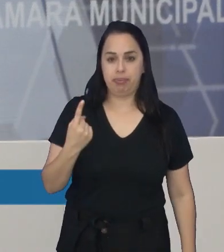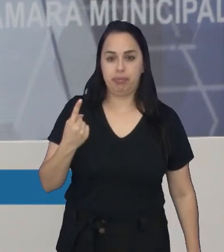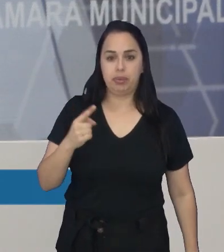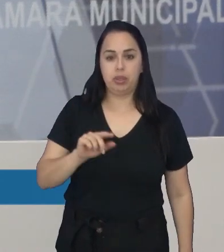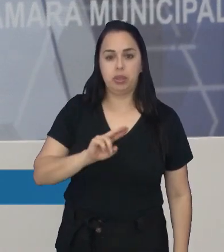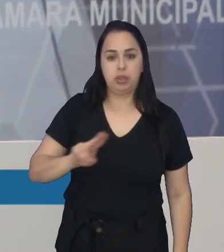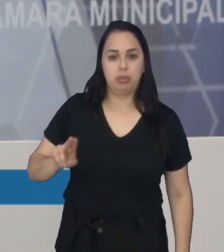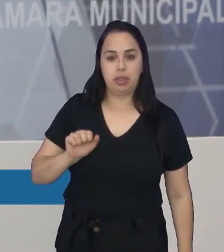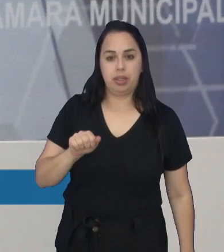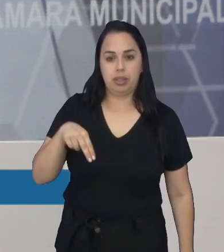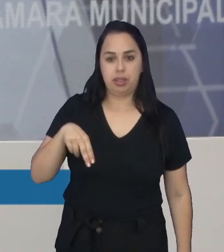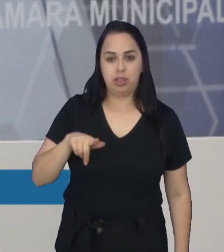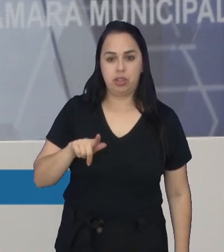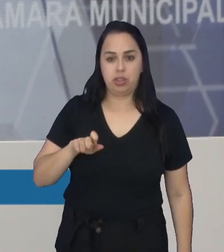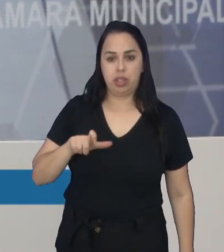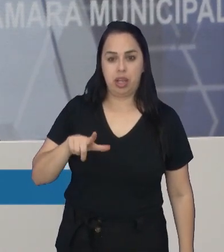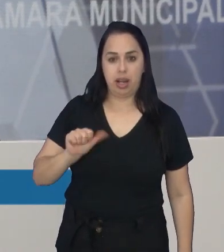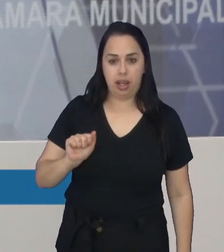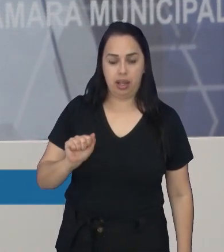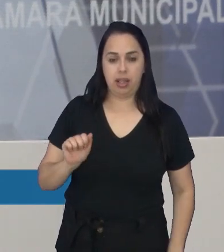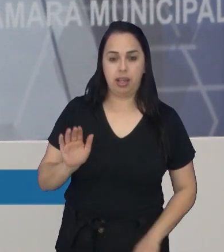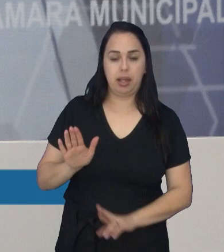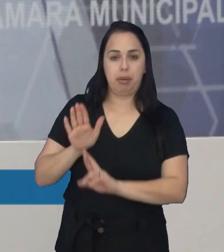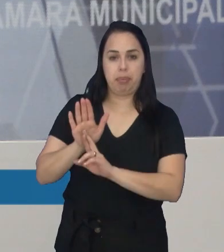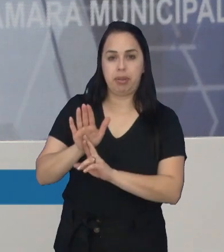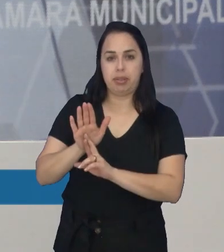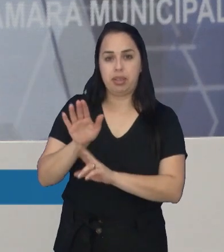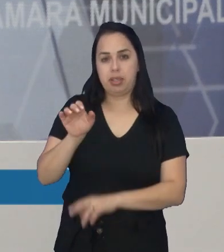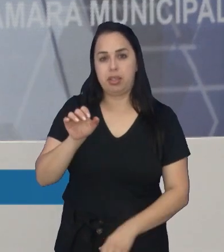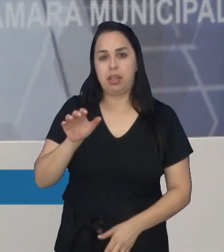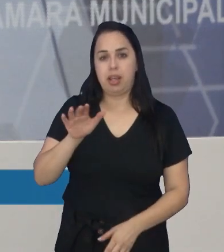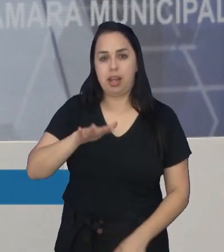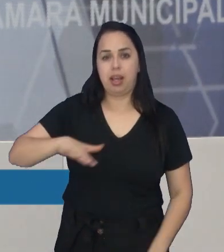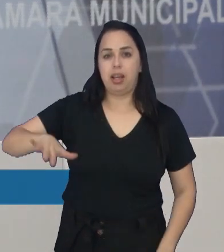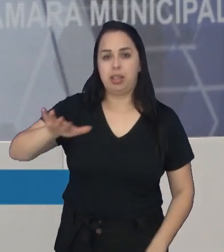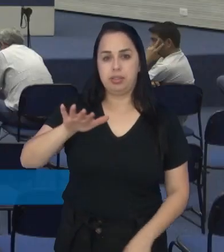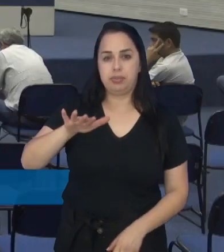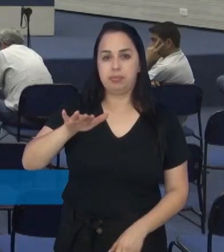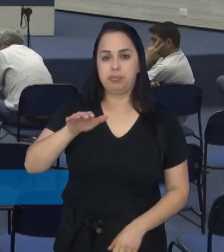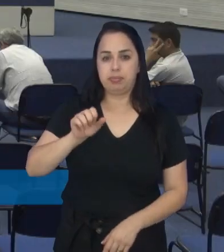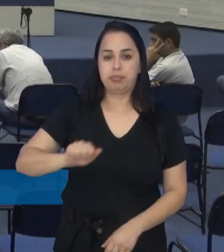Ângela Aparecida da Silva representando a associação de favelas